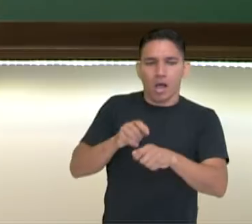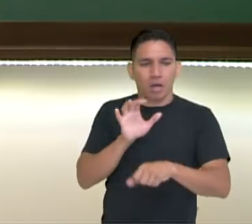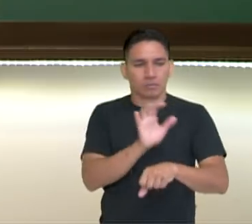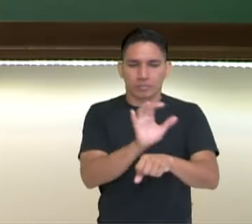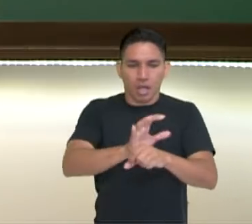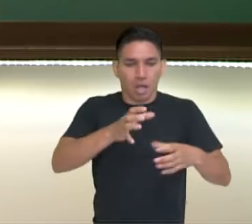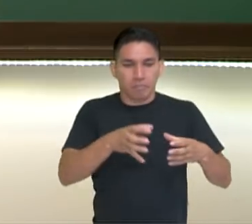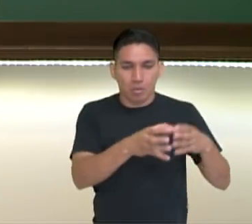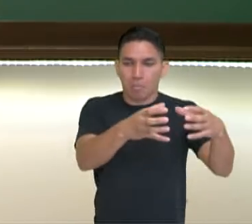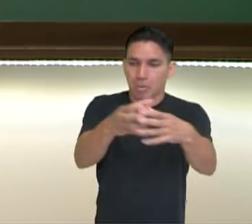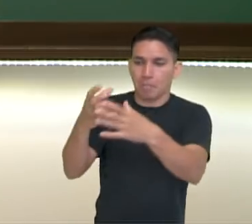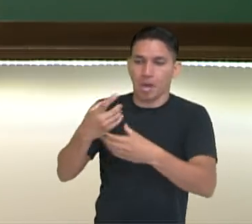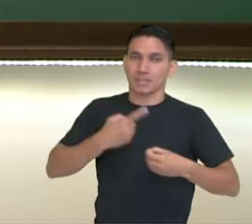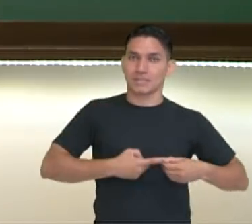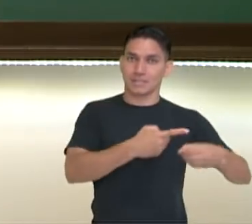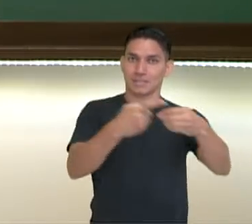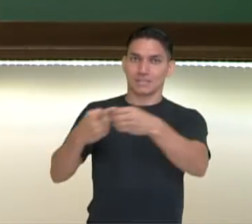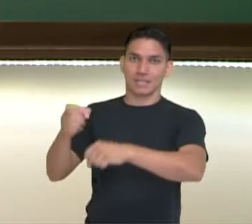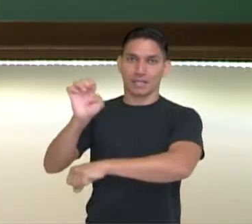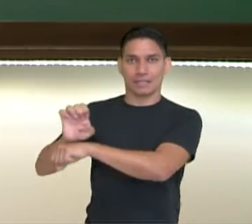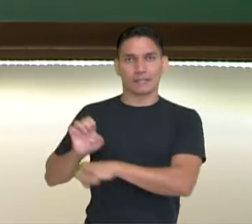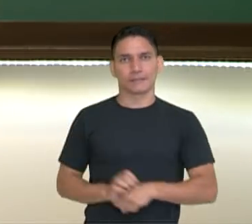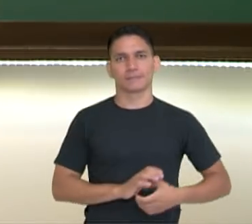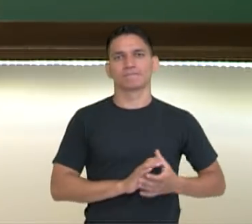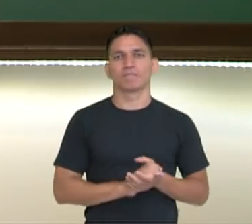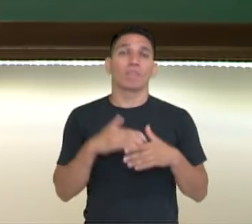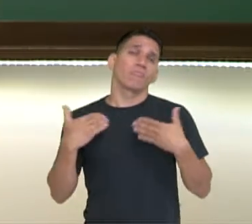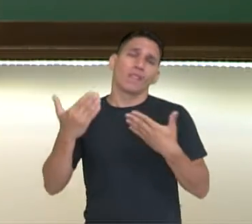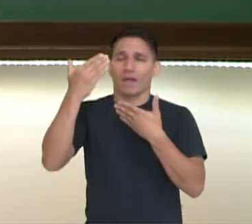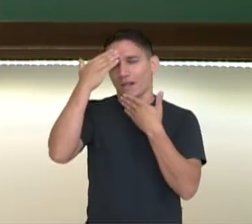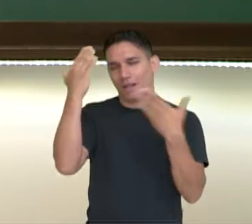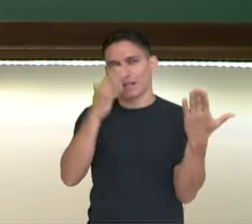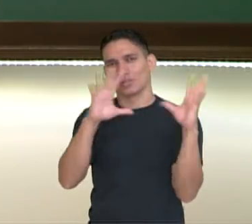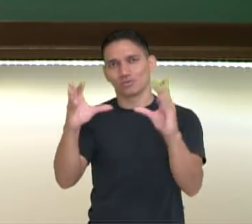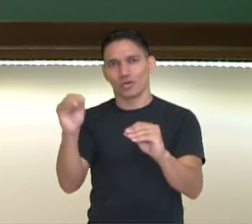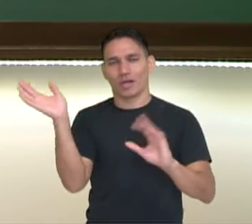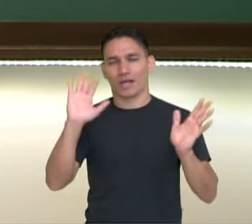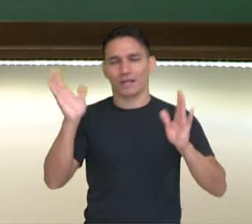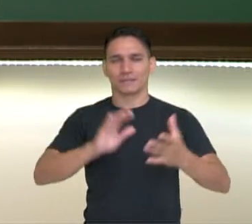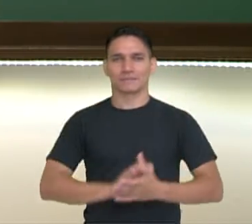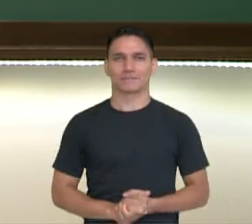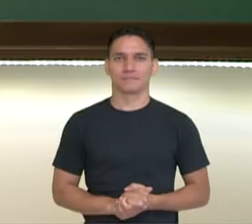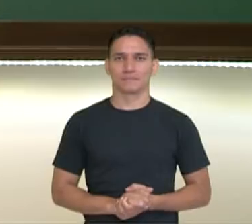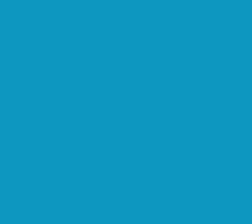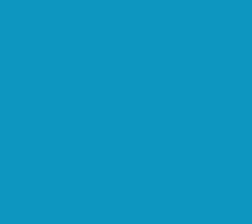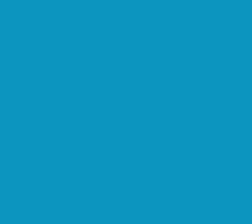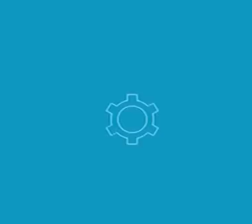cada uma dessas cidades e estado. Então, agradeço a todos vocês aí e até breve, pessoal.